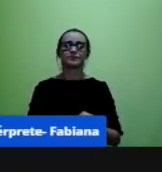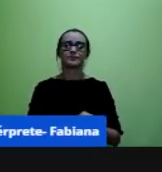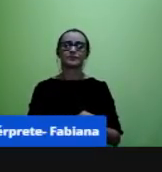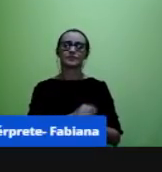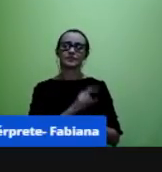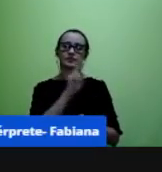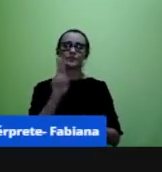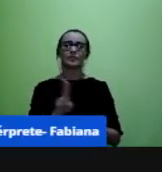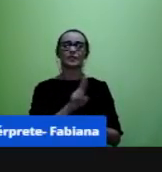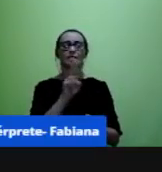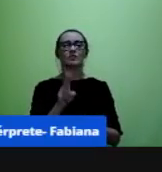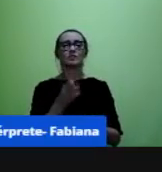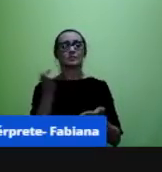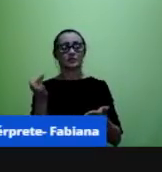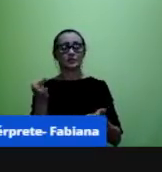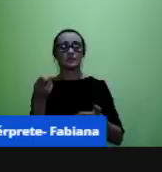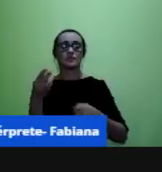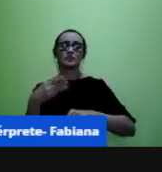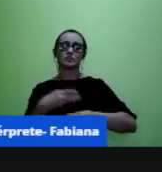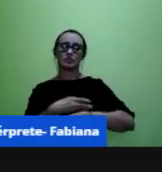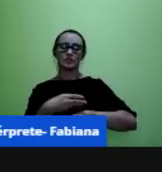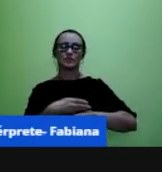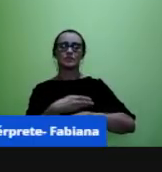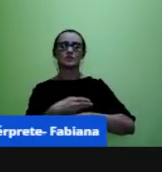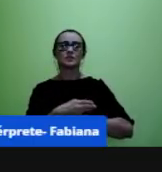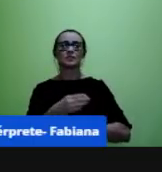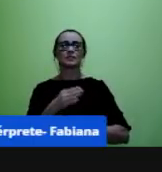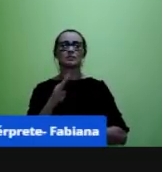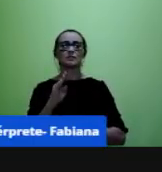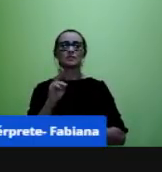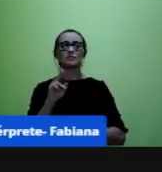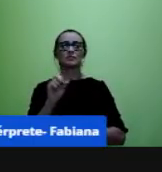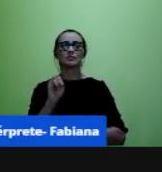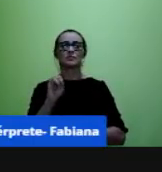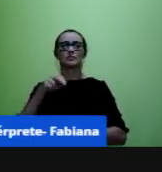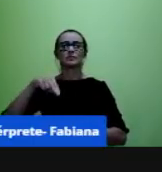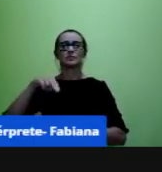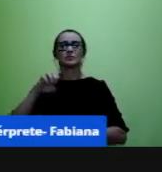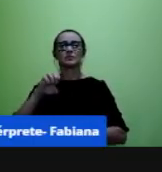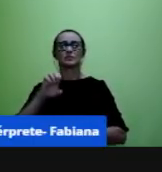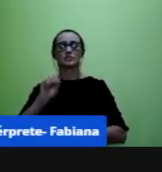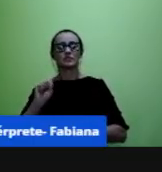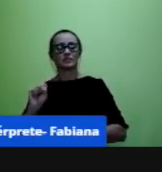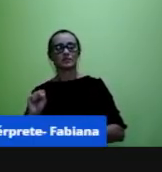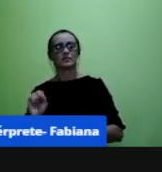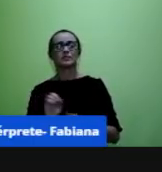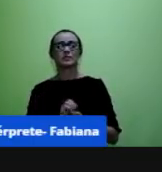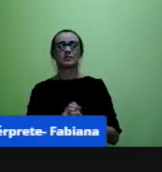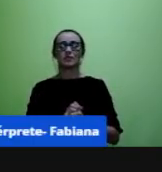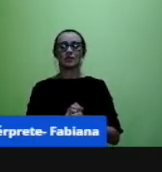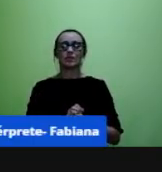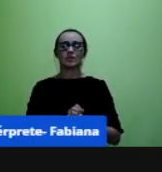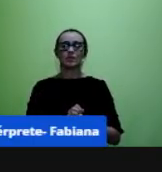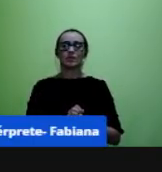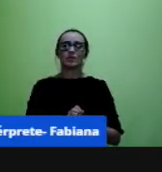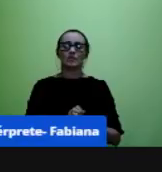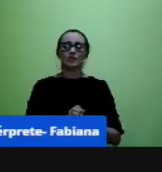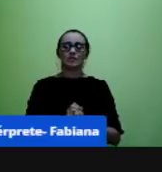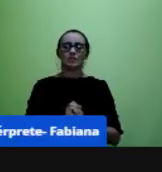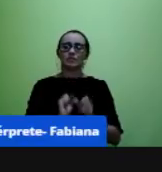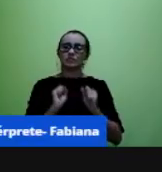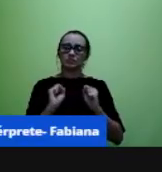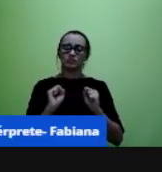utilizo o WhatsApp Business justamente porque ele promove, né, ele permite nós colocarmos